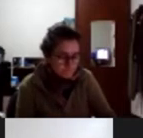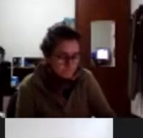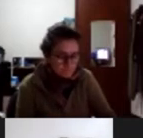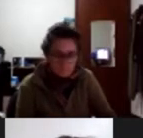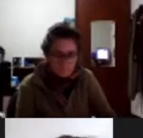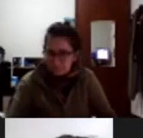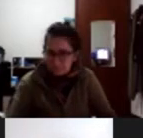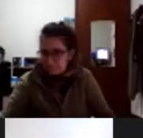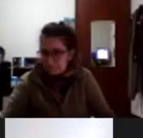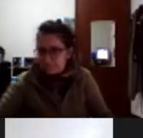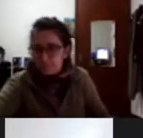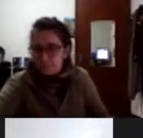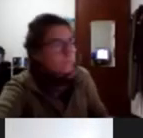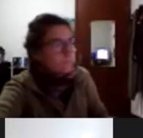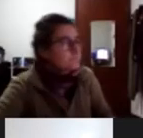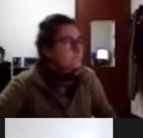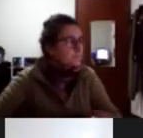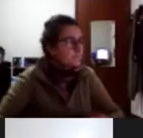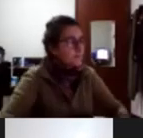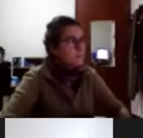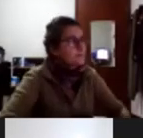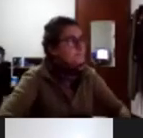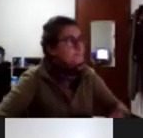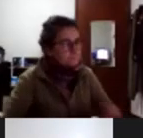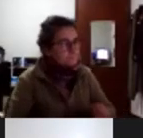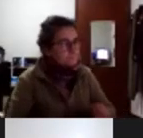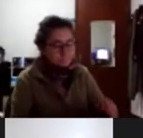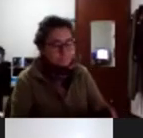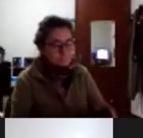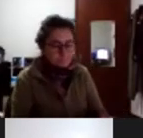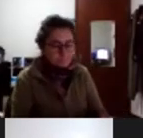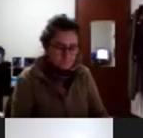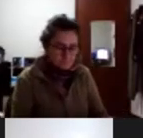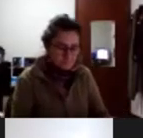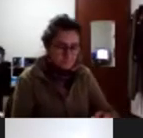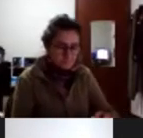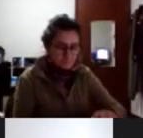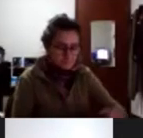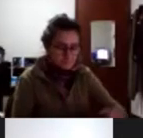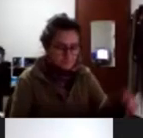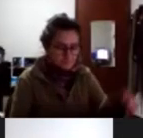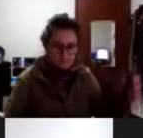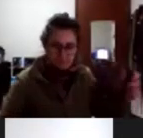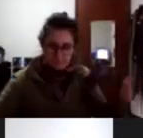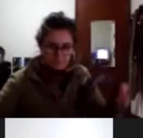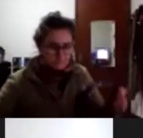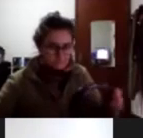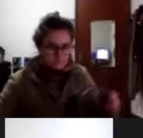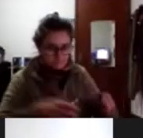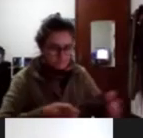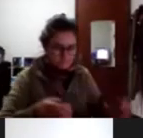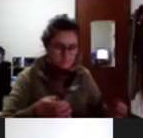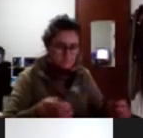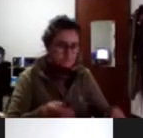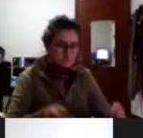Do apalpador. Ó, coloquei no meu bolso. Tô pronto para trabalhar em qualquer lugar. O mapa, com o tempo, tá na cabeça,